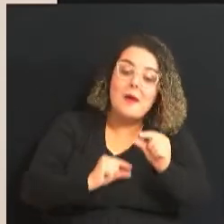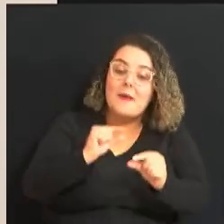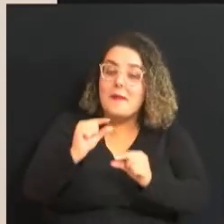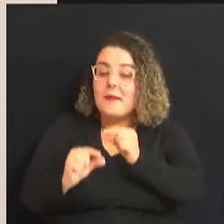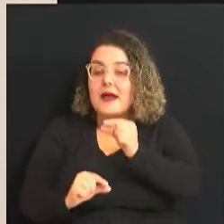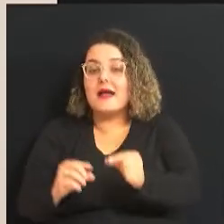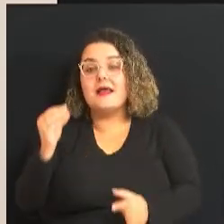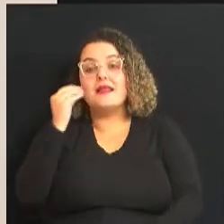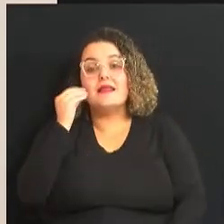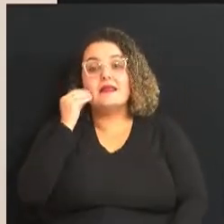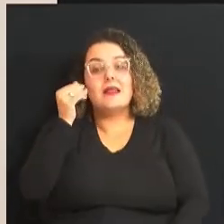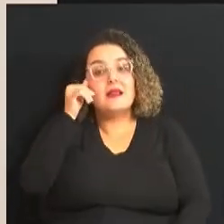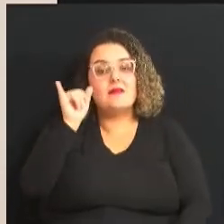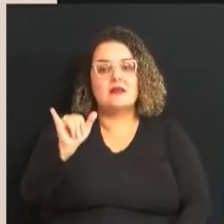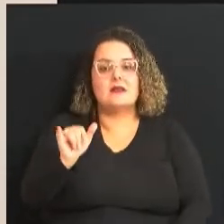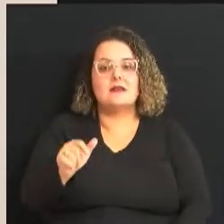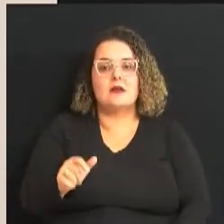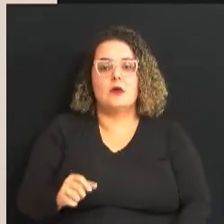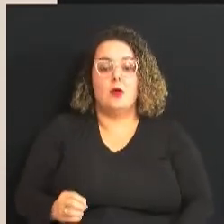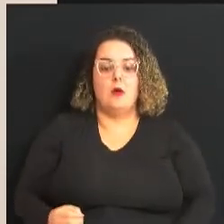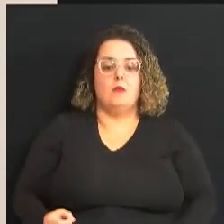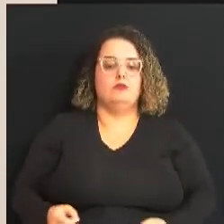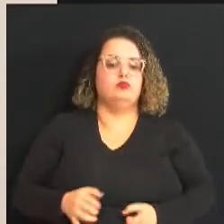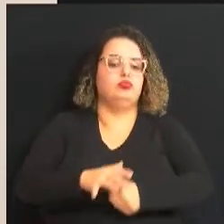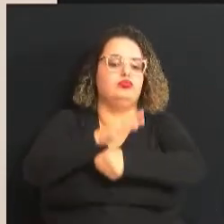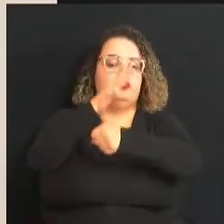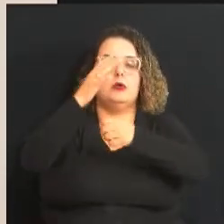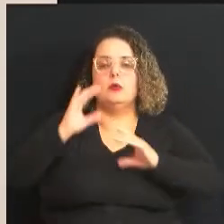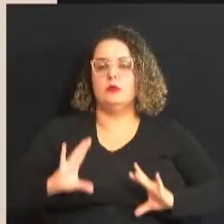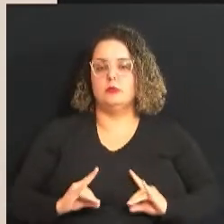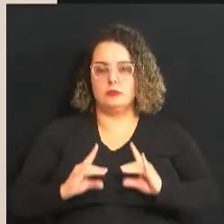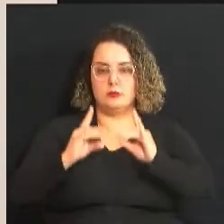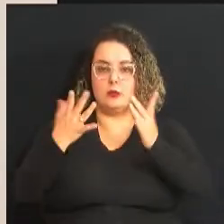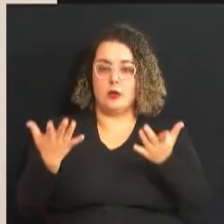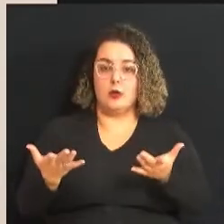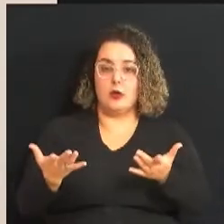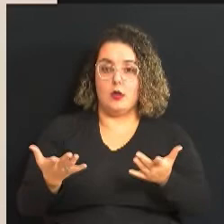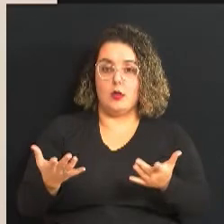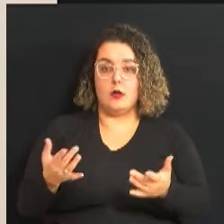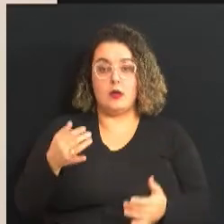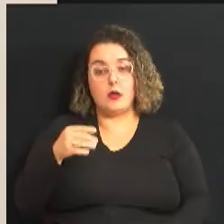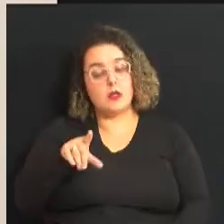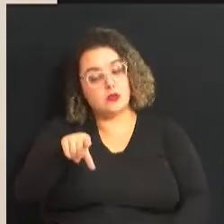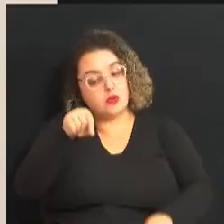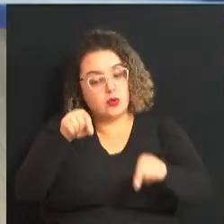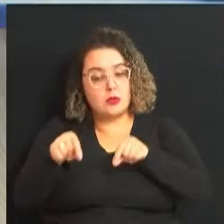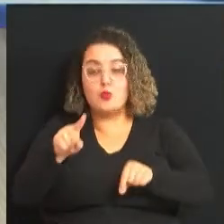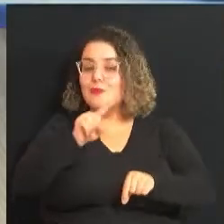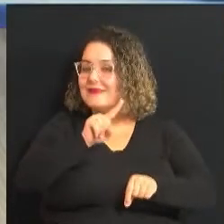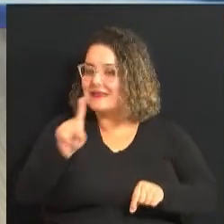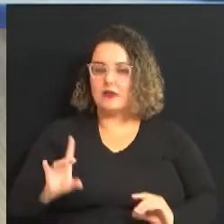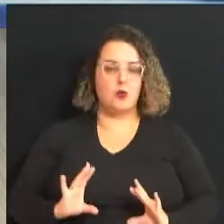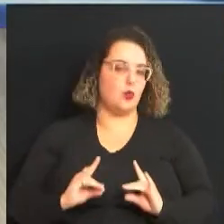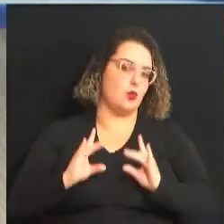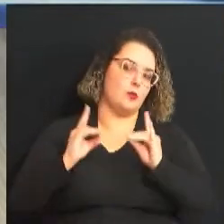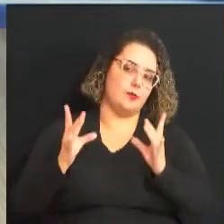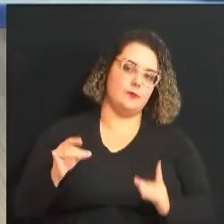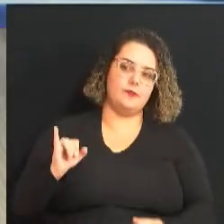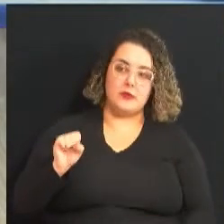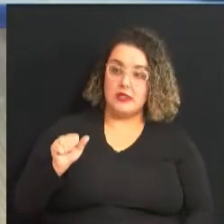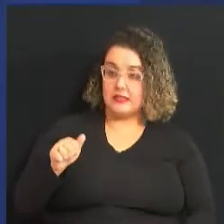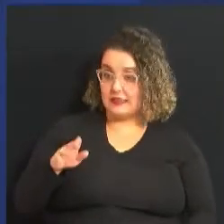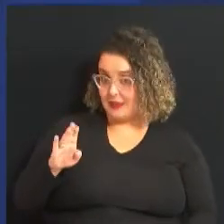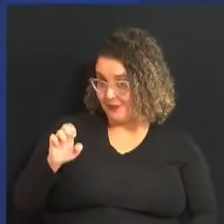sobrecarga hormonal. A gente daria preferência para os métodos não hormonais. Entendi. Doutora Isabela, a gente está aqui